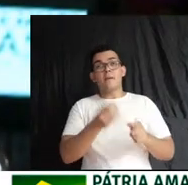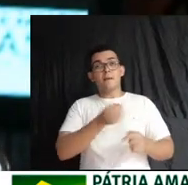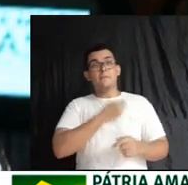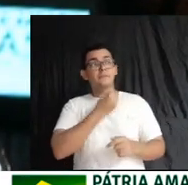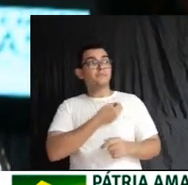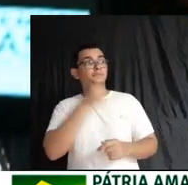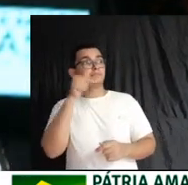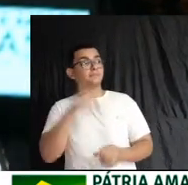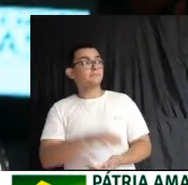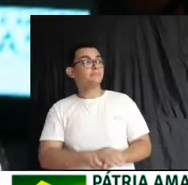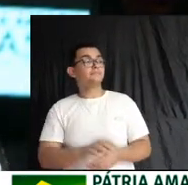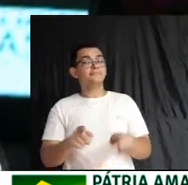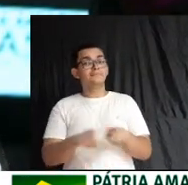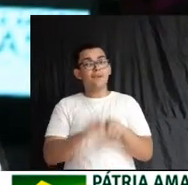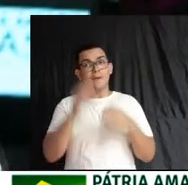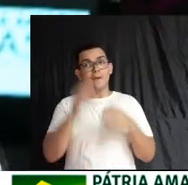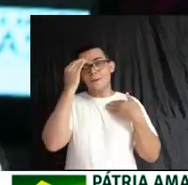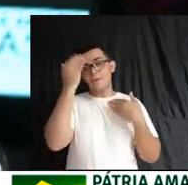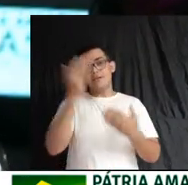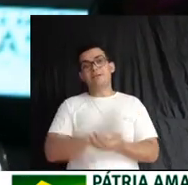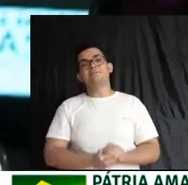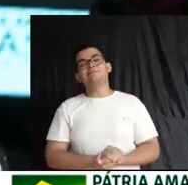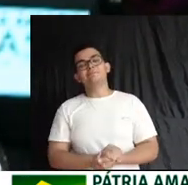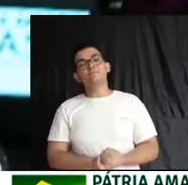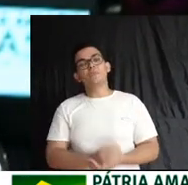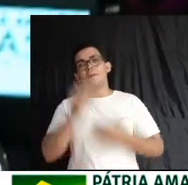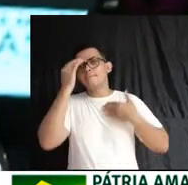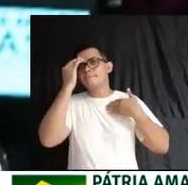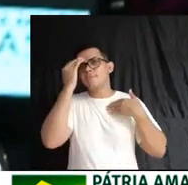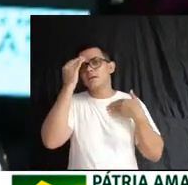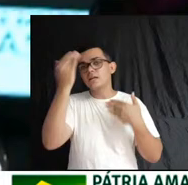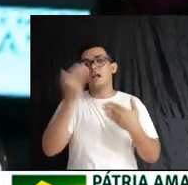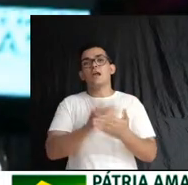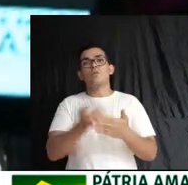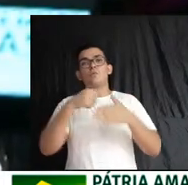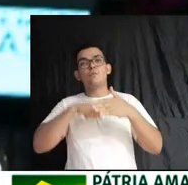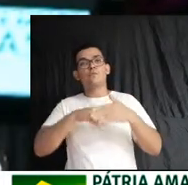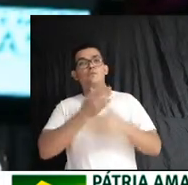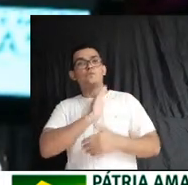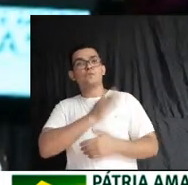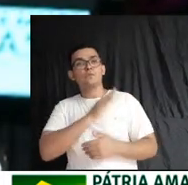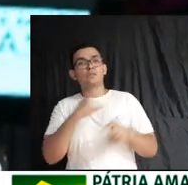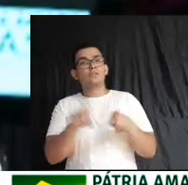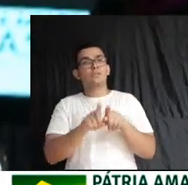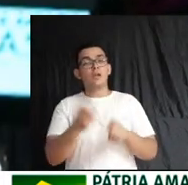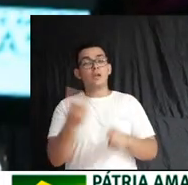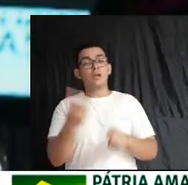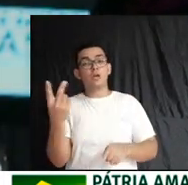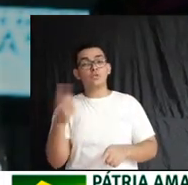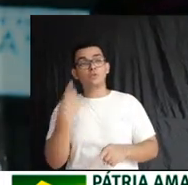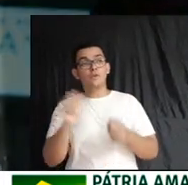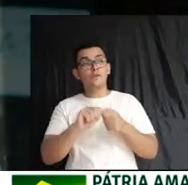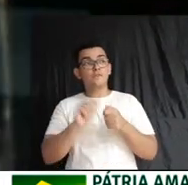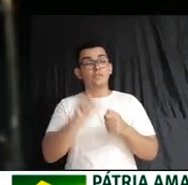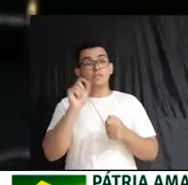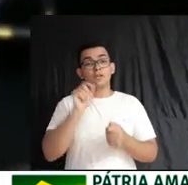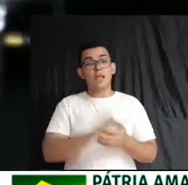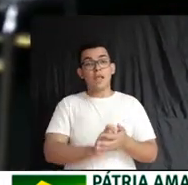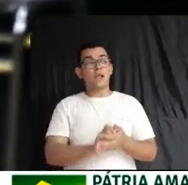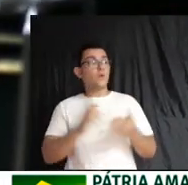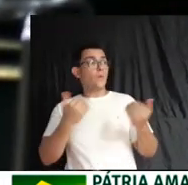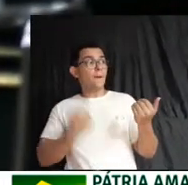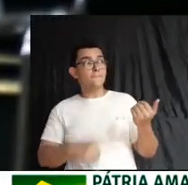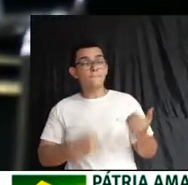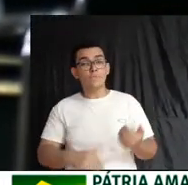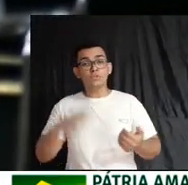claro, a gente aceita. Obrigada. Obrigada de coração a todos vocês. A gente vai fazer a saideira, um sertanejo bem raiz, que